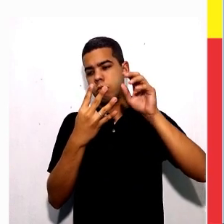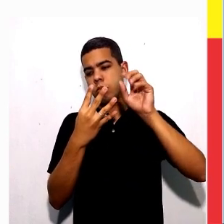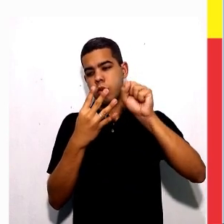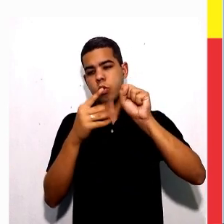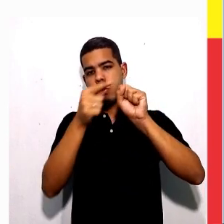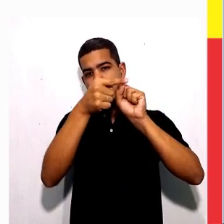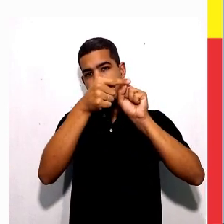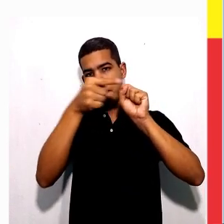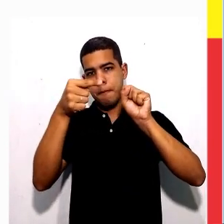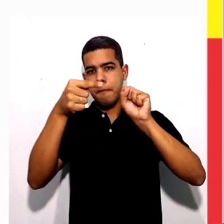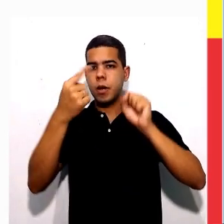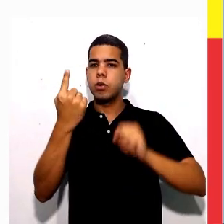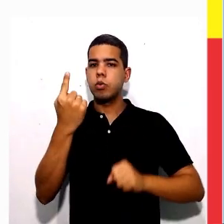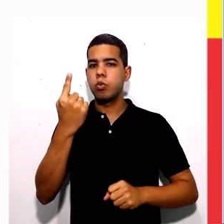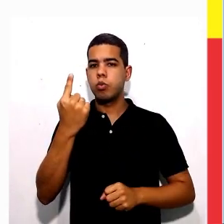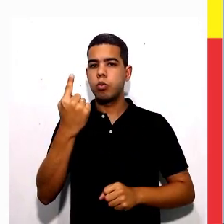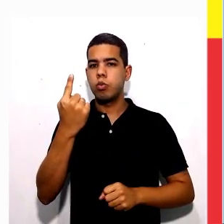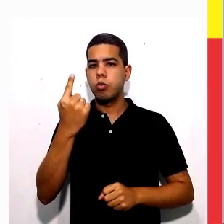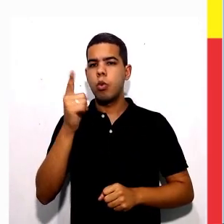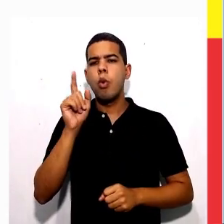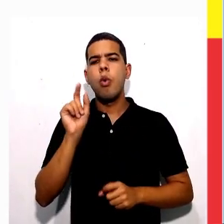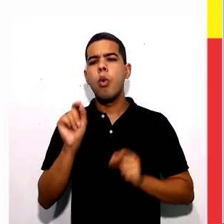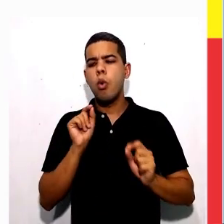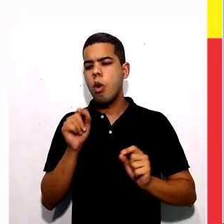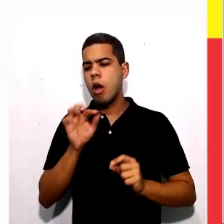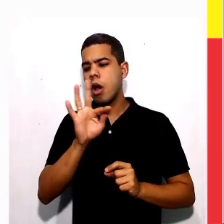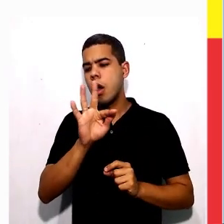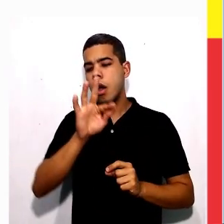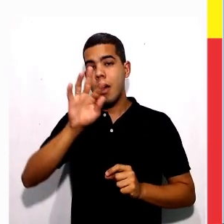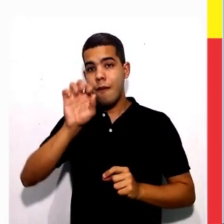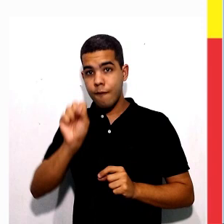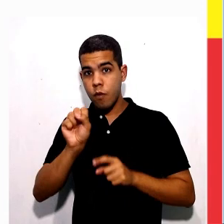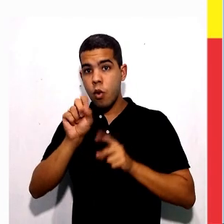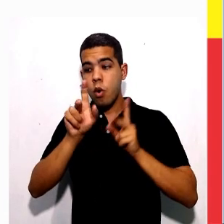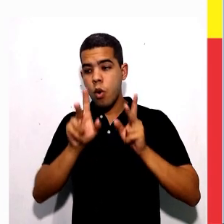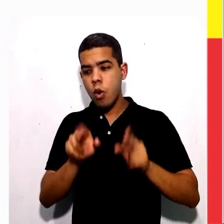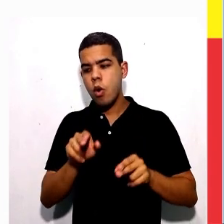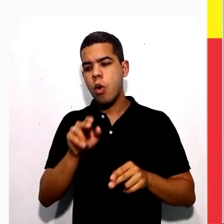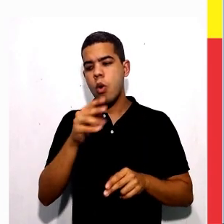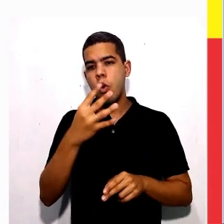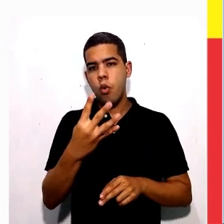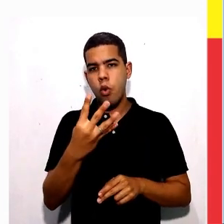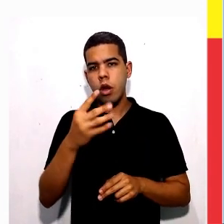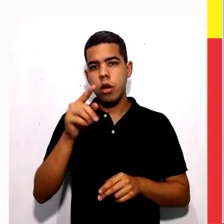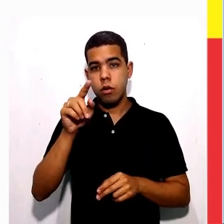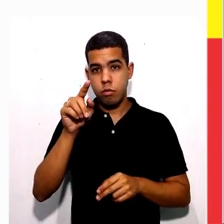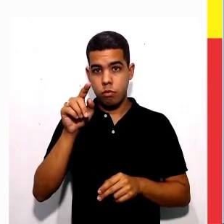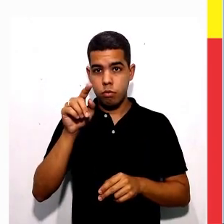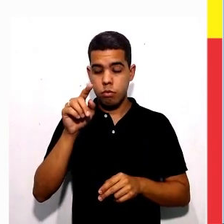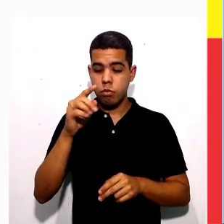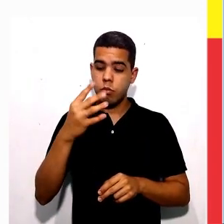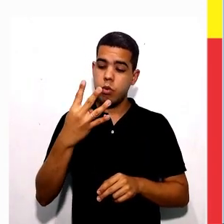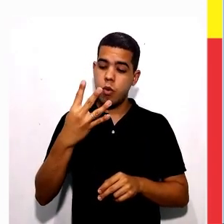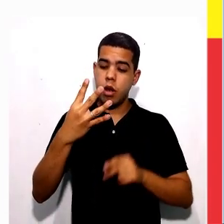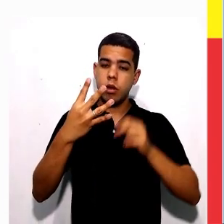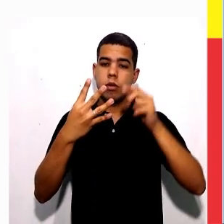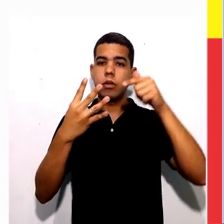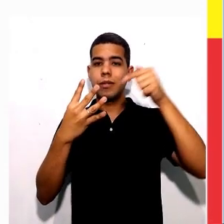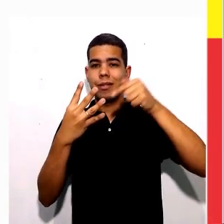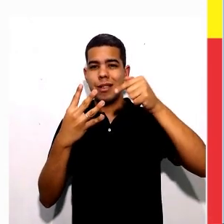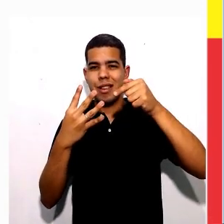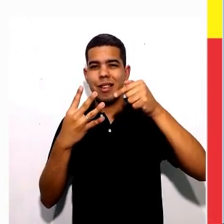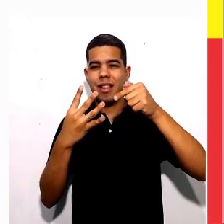elevado a 7. Então, fazendo essas multiplicações, 4 vezes 4 vezes 4 vezes 4 vezes 4 vezes 4 vezes 4